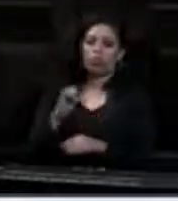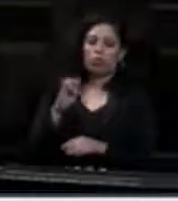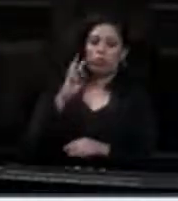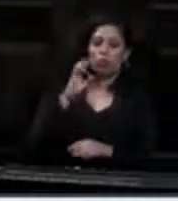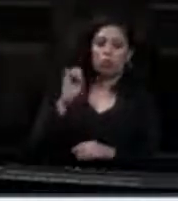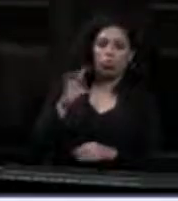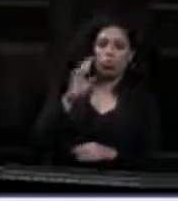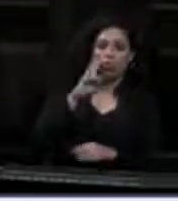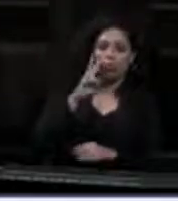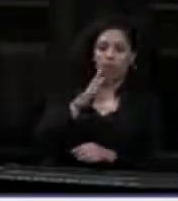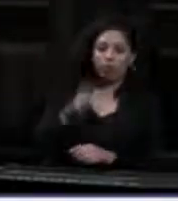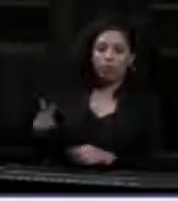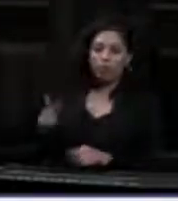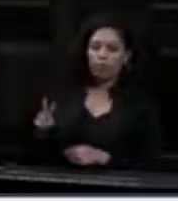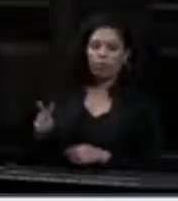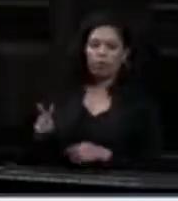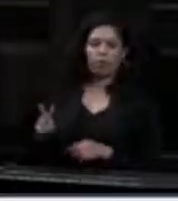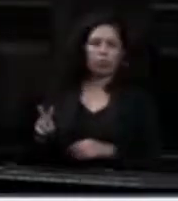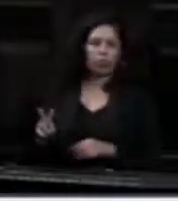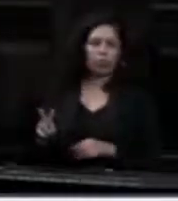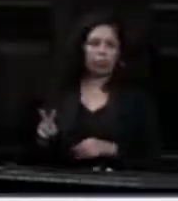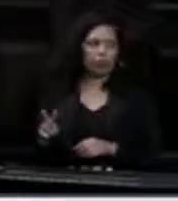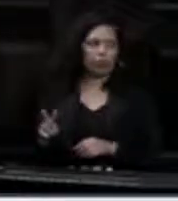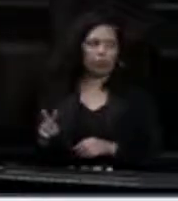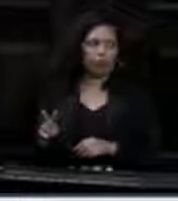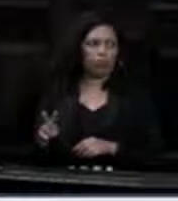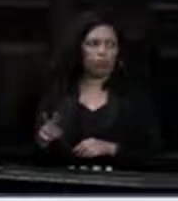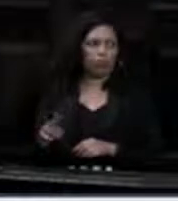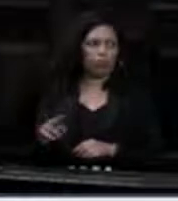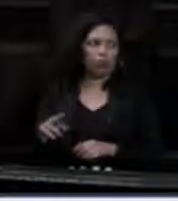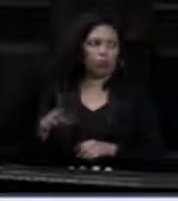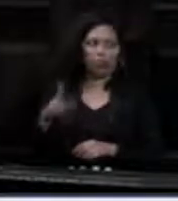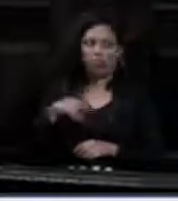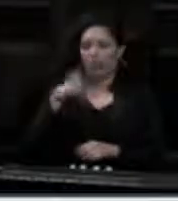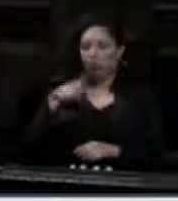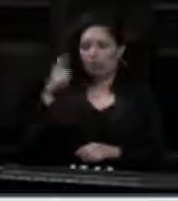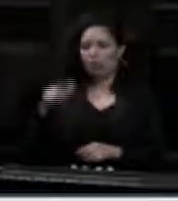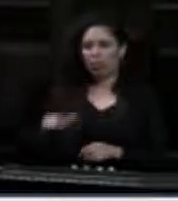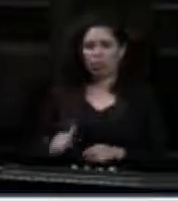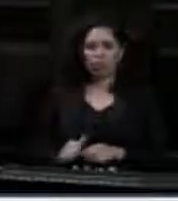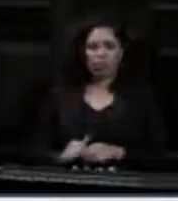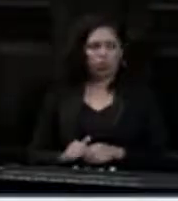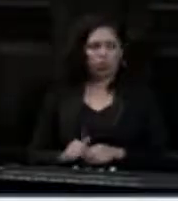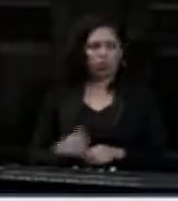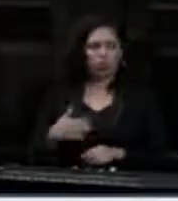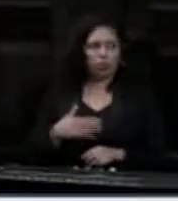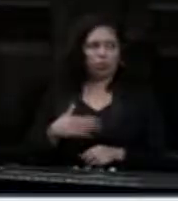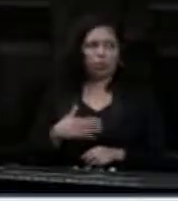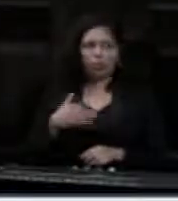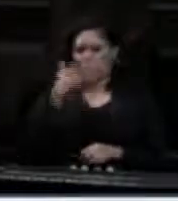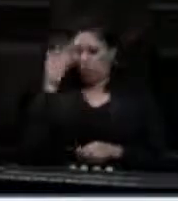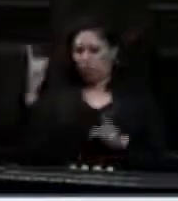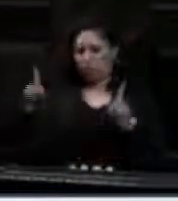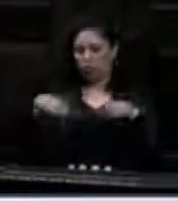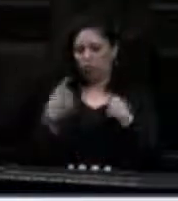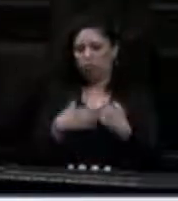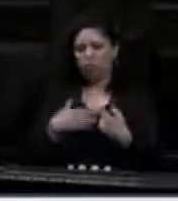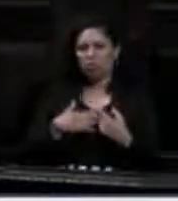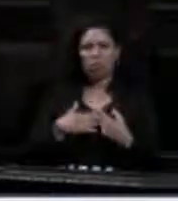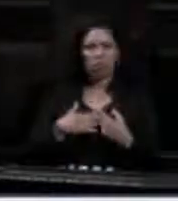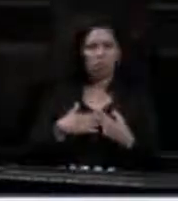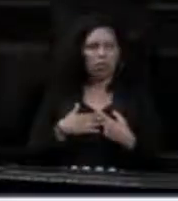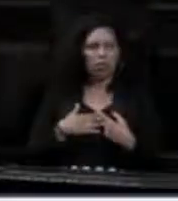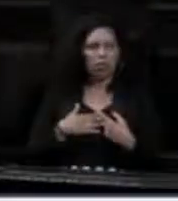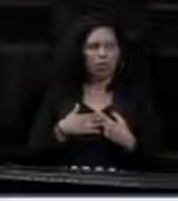Nova Friburgo, berço da colonização japonesa. E digo mais, aos meus adversários, àqueles